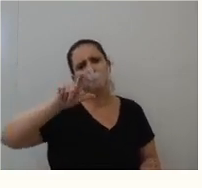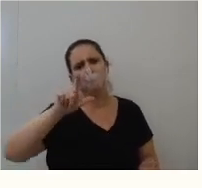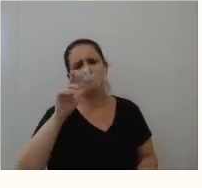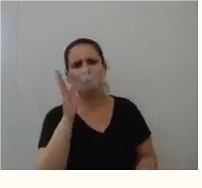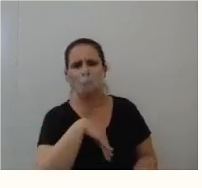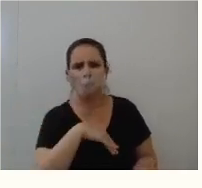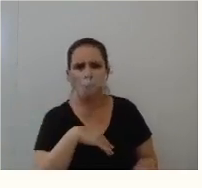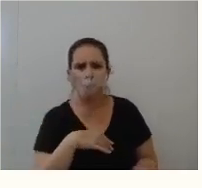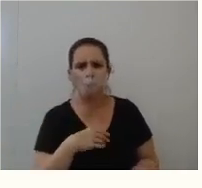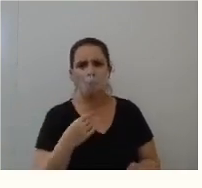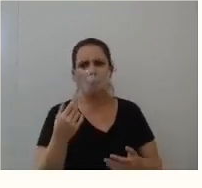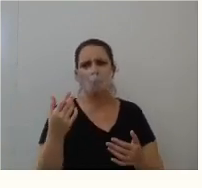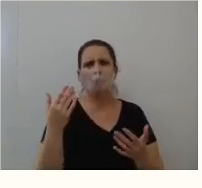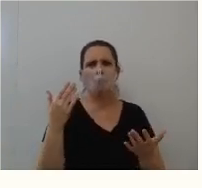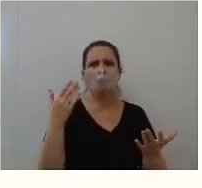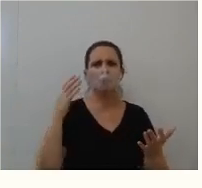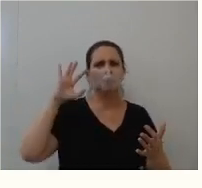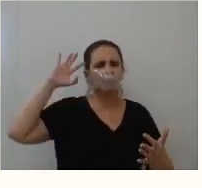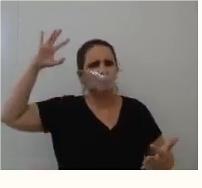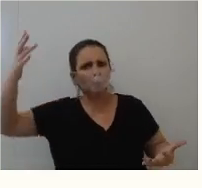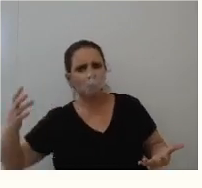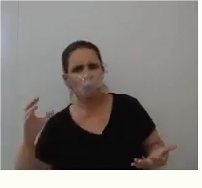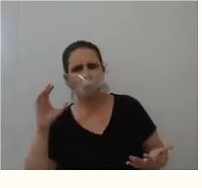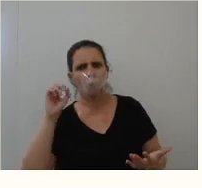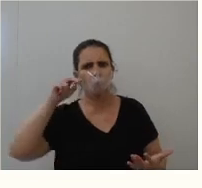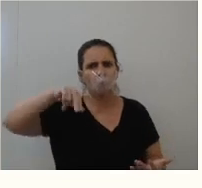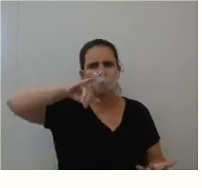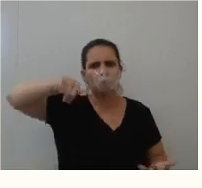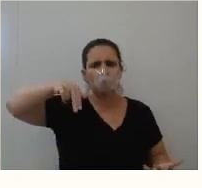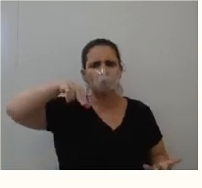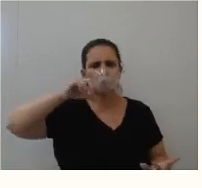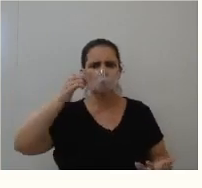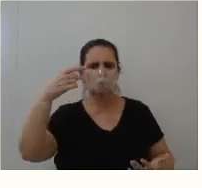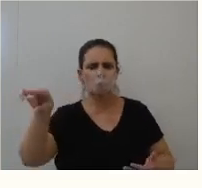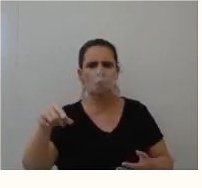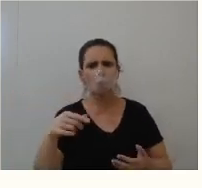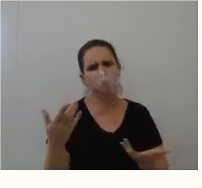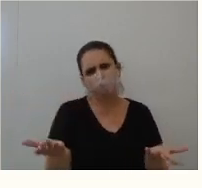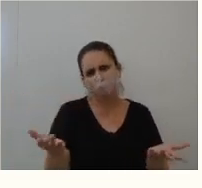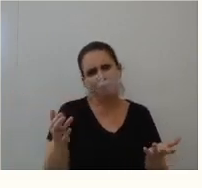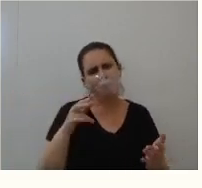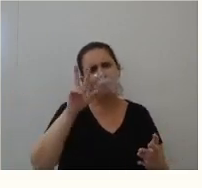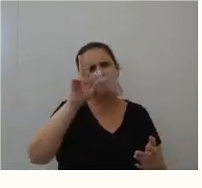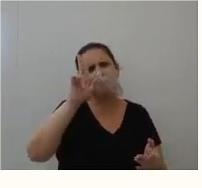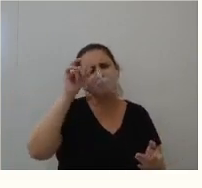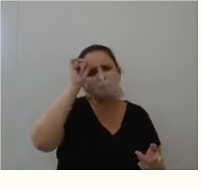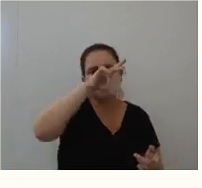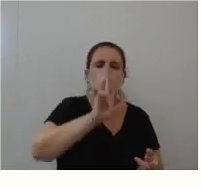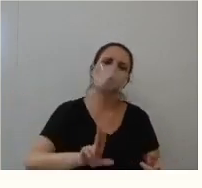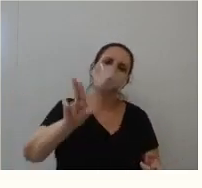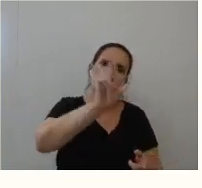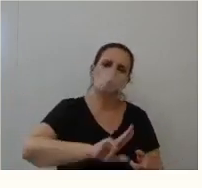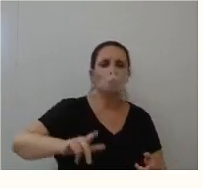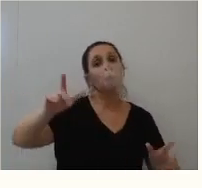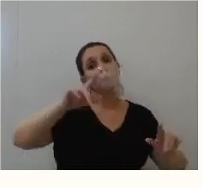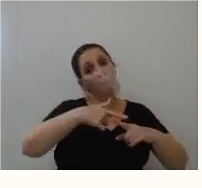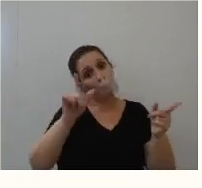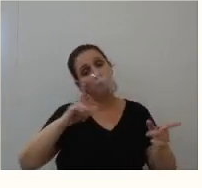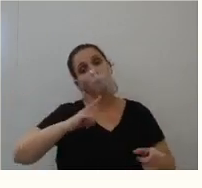valor de conjunção. É verdade. Mas existe, tá,